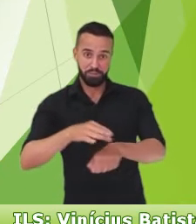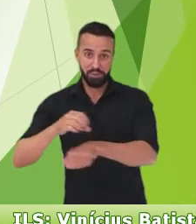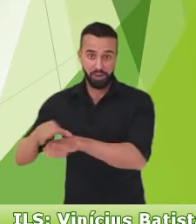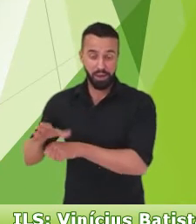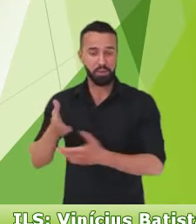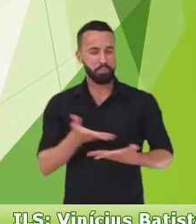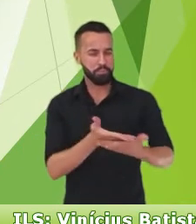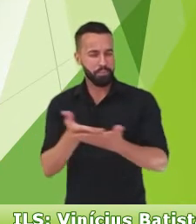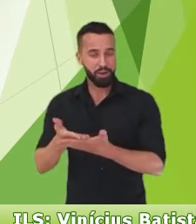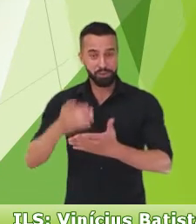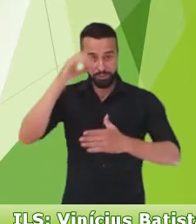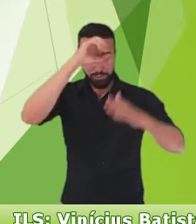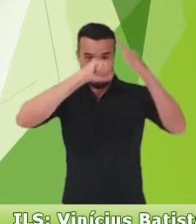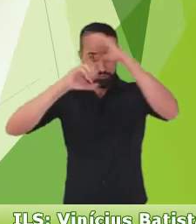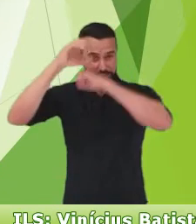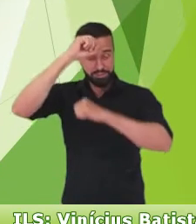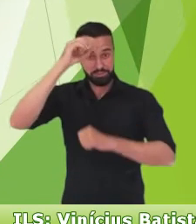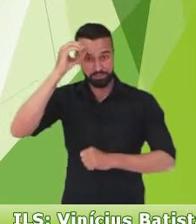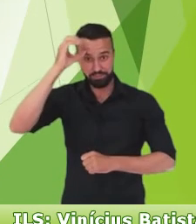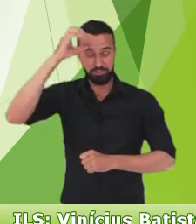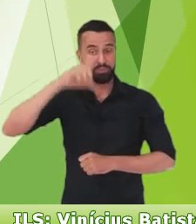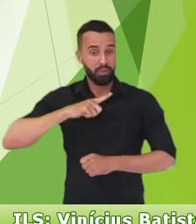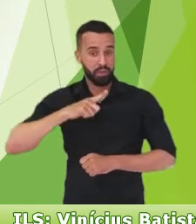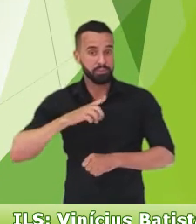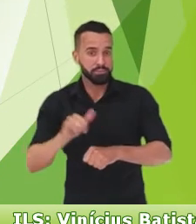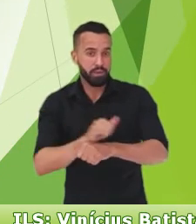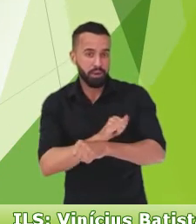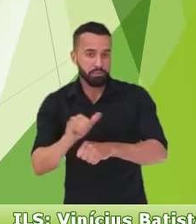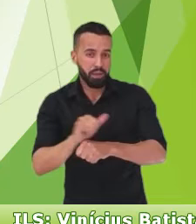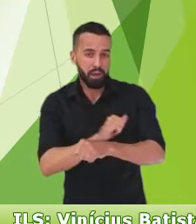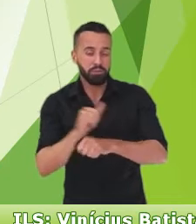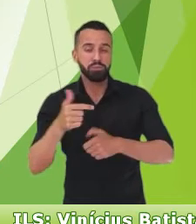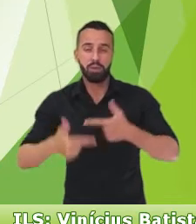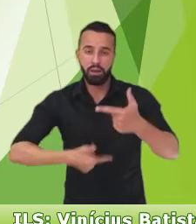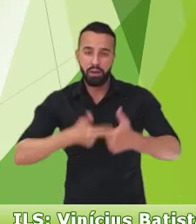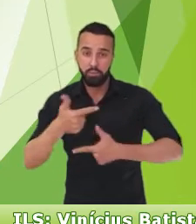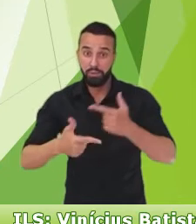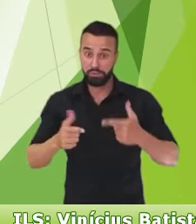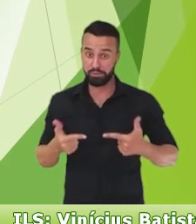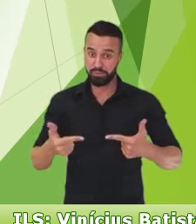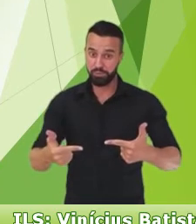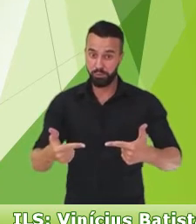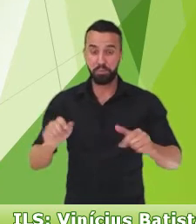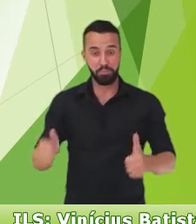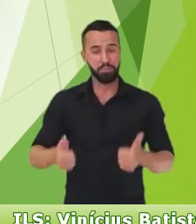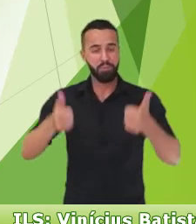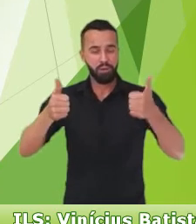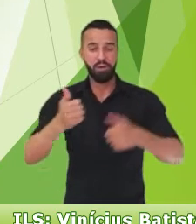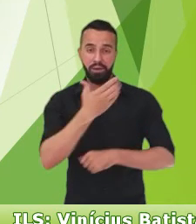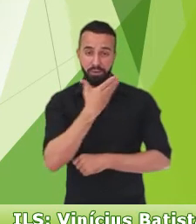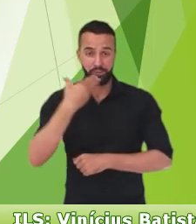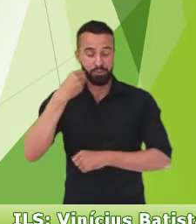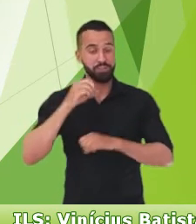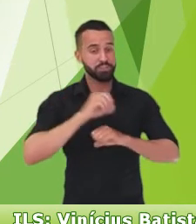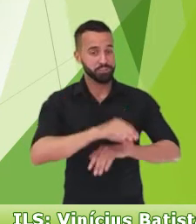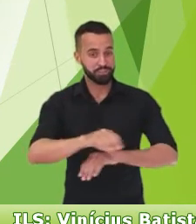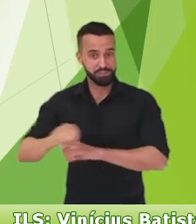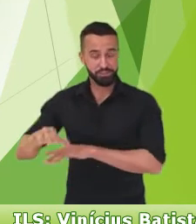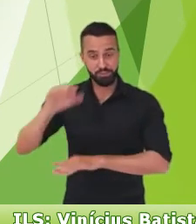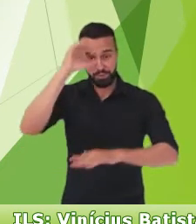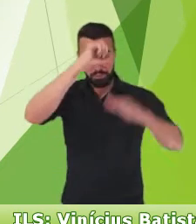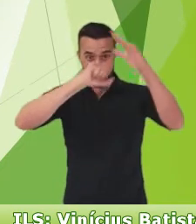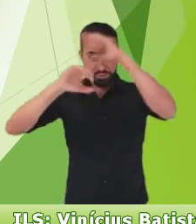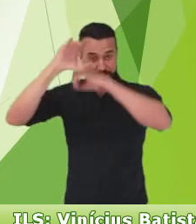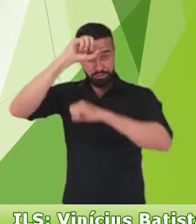maratona conta com o desenvolvimento de ações para a melhoria da qualidade de ensino que Garanta mais aprendizagens